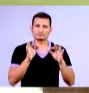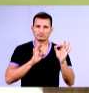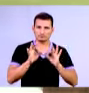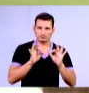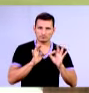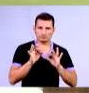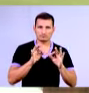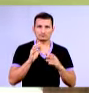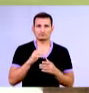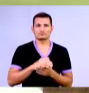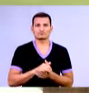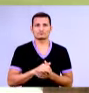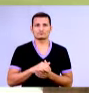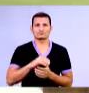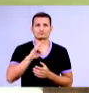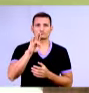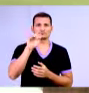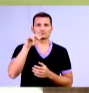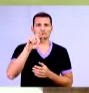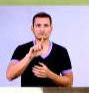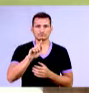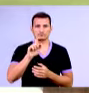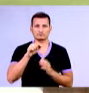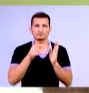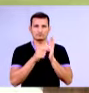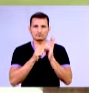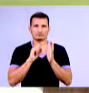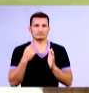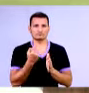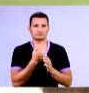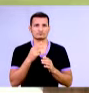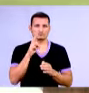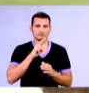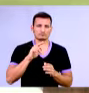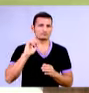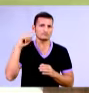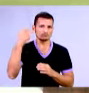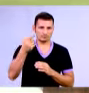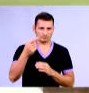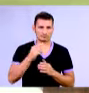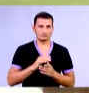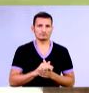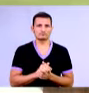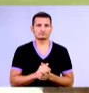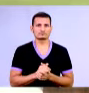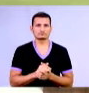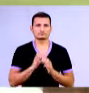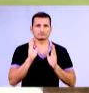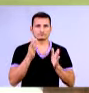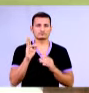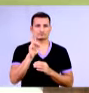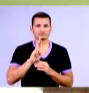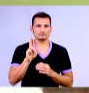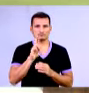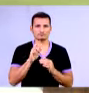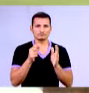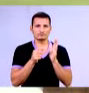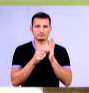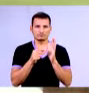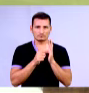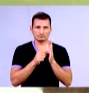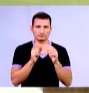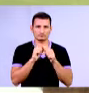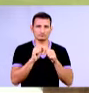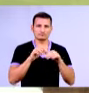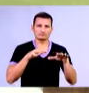utilizou o GIMP, que é uma das ferramentas que nós vamos utilizar na sequência das aulas, e também já utilizou a ferramenta para gerar